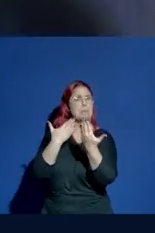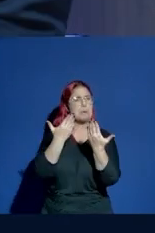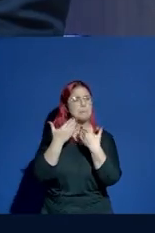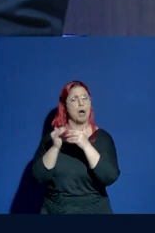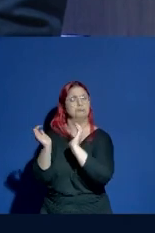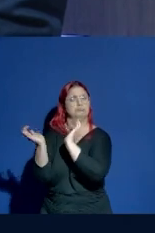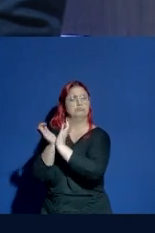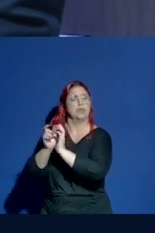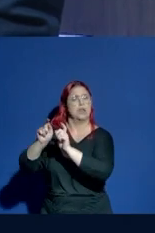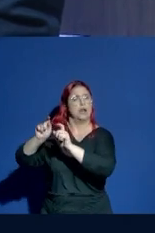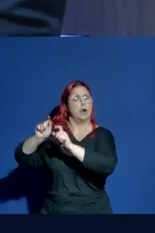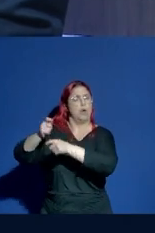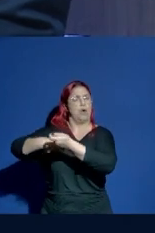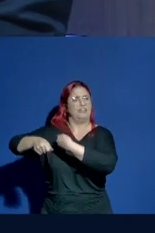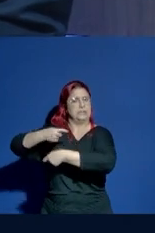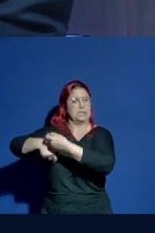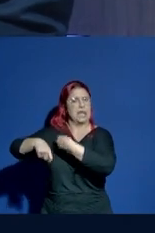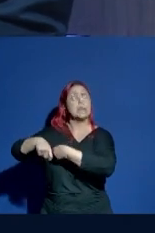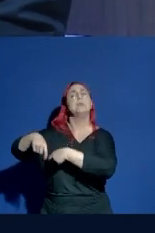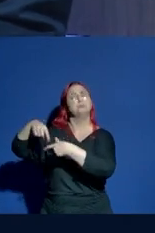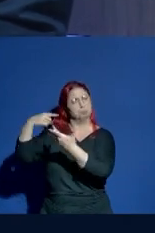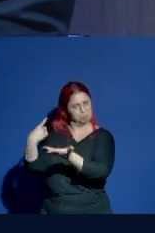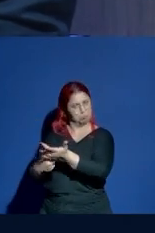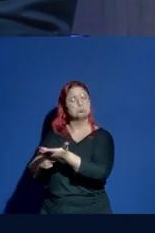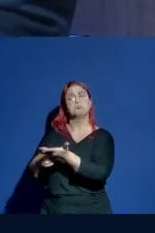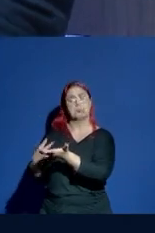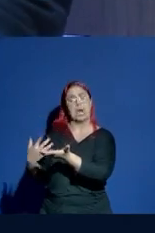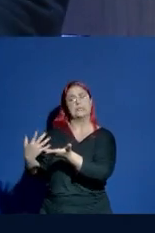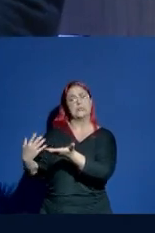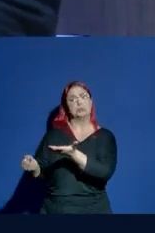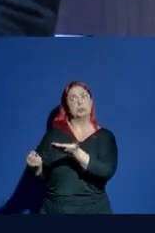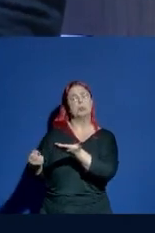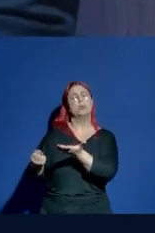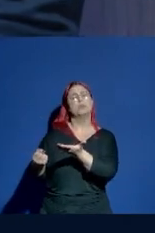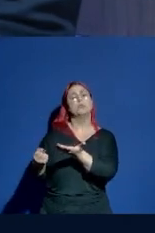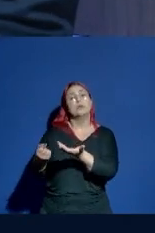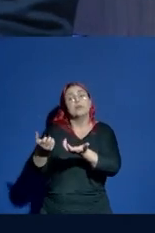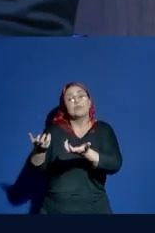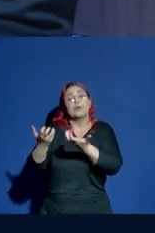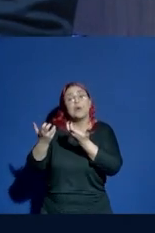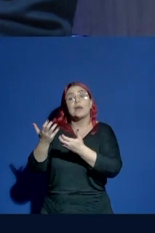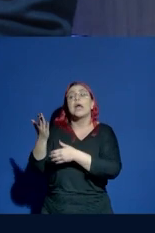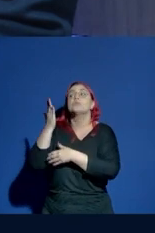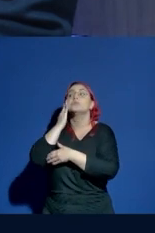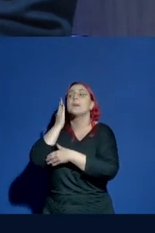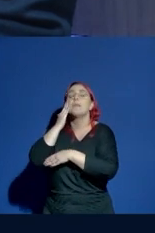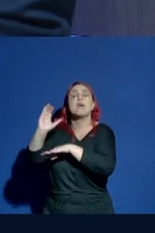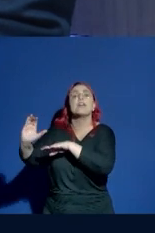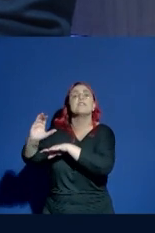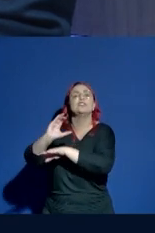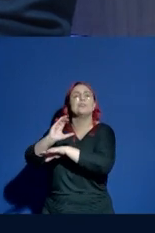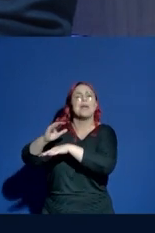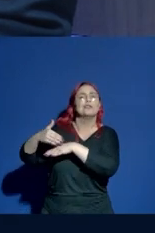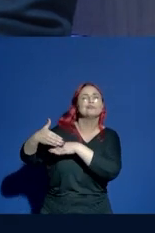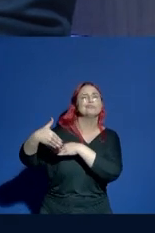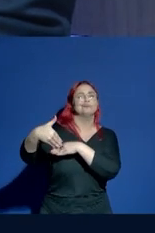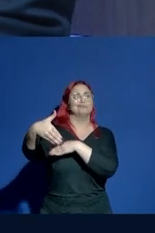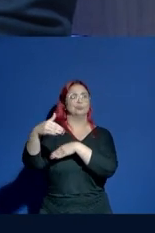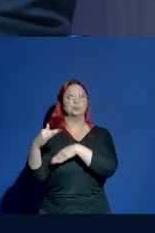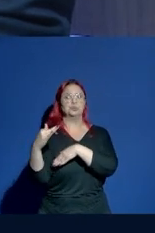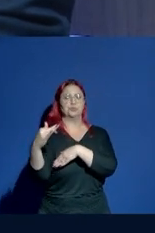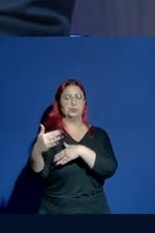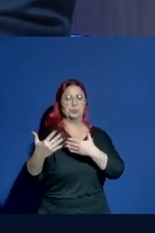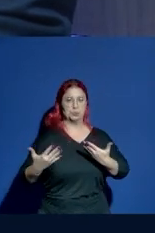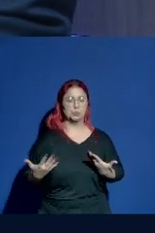aqui no final foi consentuada a fazenda admitiu então que era a perspectiva para os investimentos no no